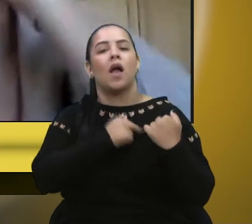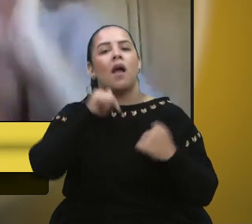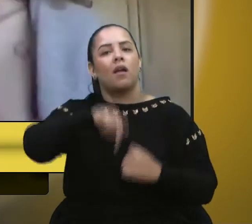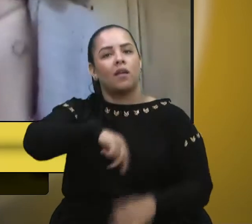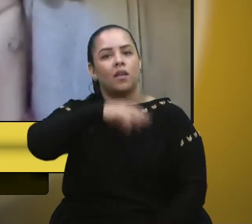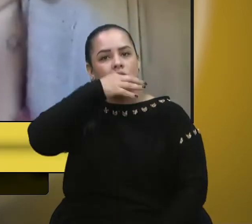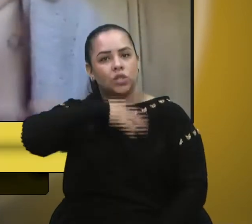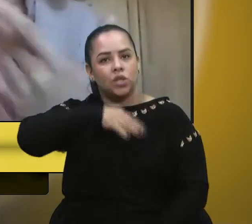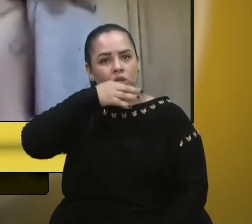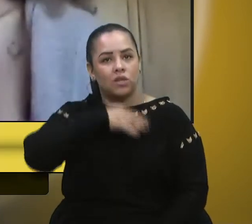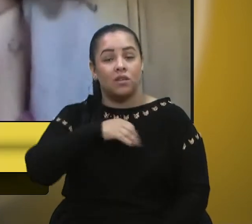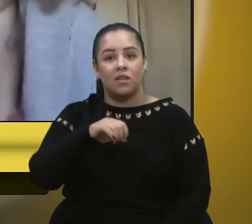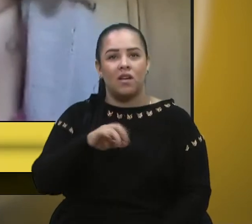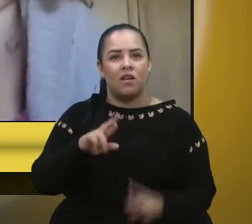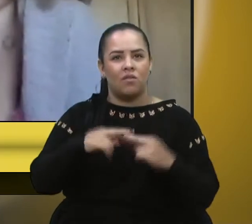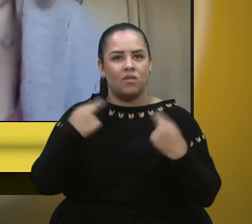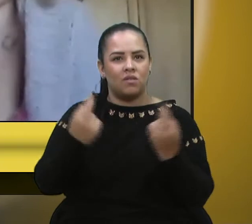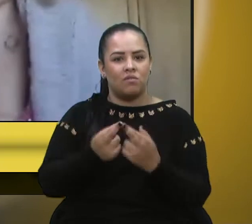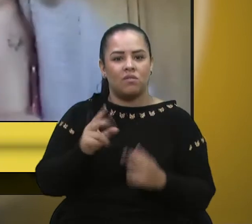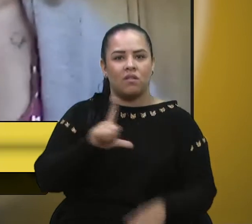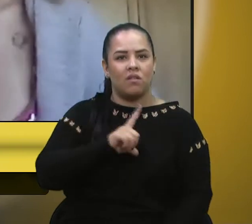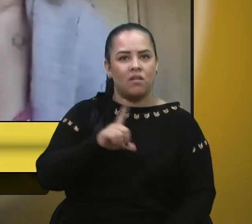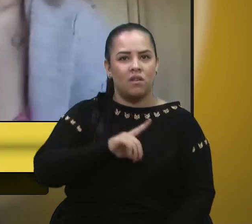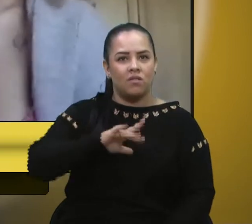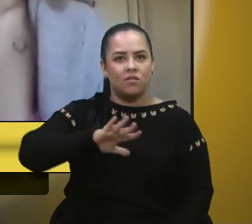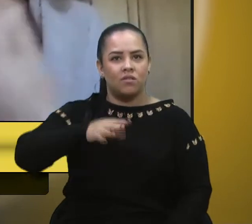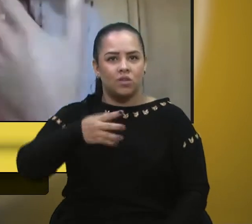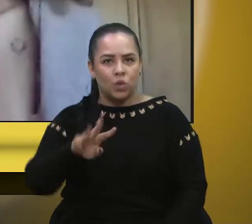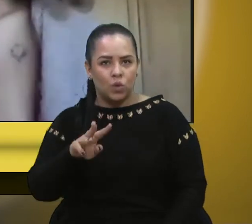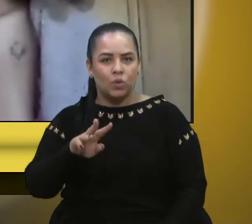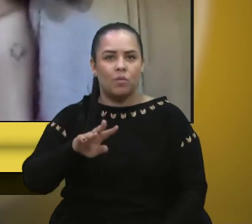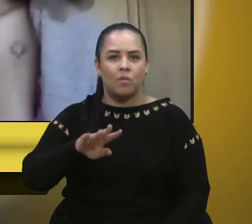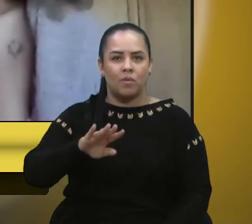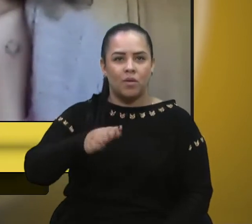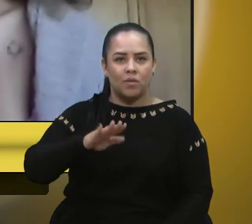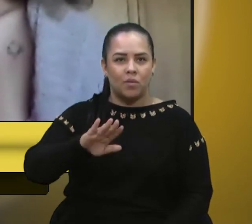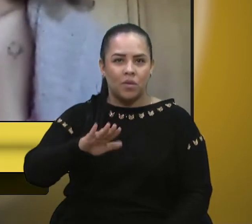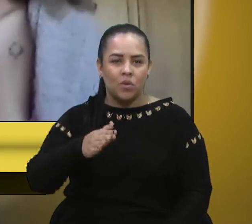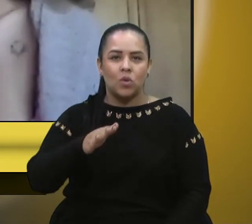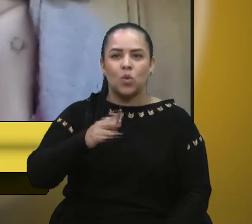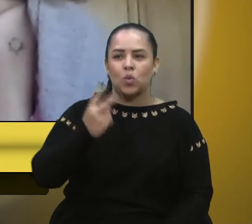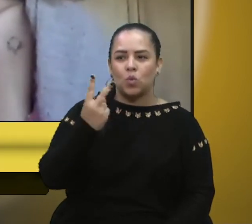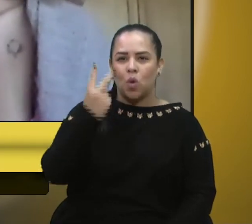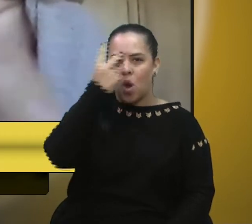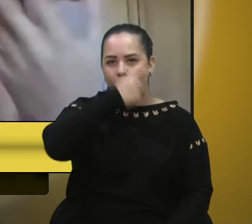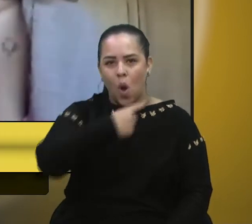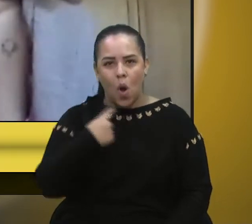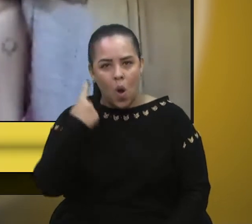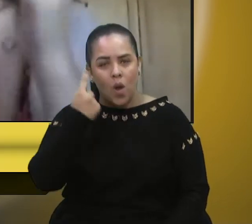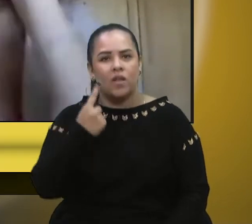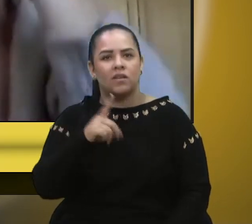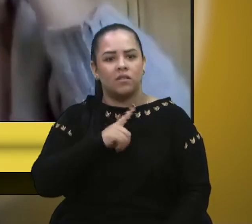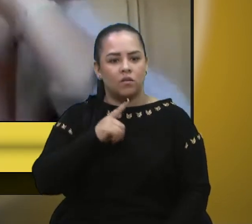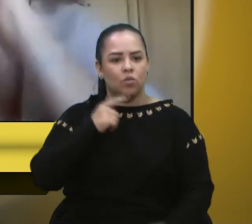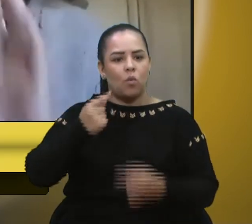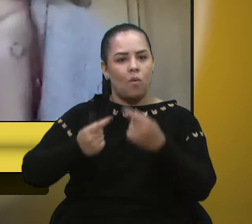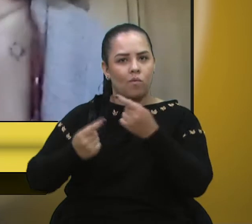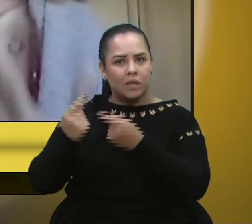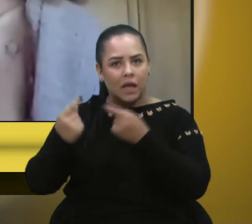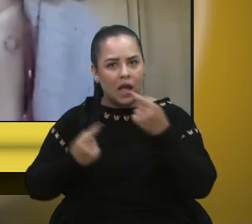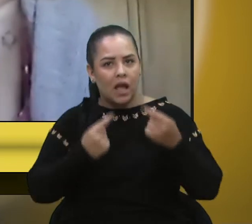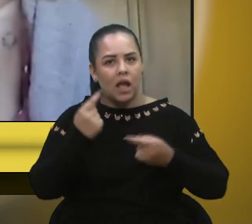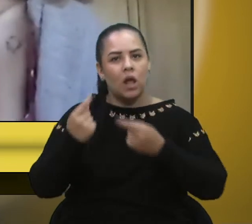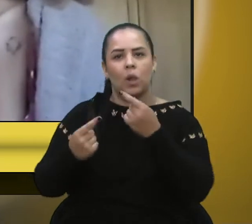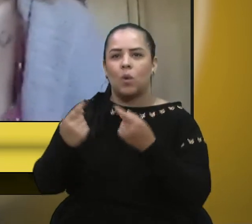teve uma duração de praticamente 2 horas, com um diálogo intenso sobre a questão, onde nós também trouxemos a presença